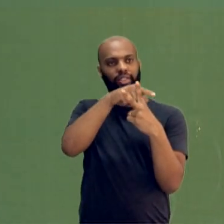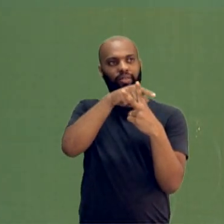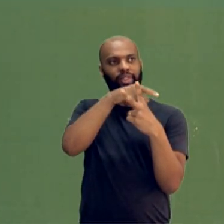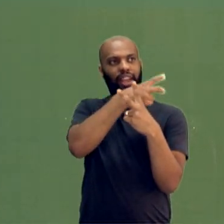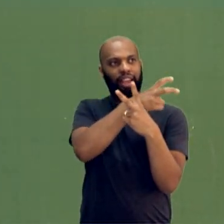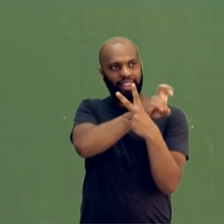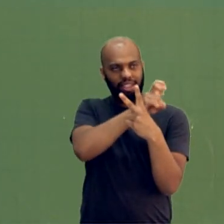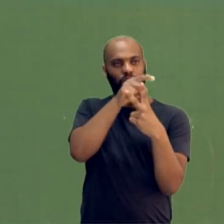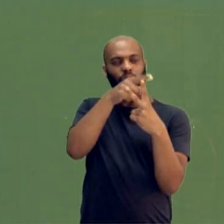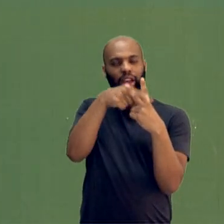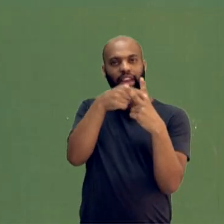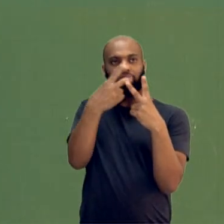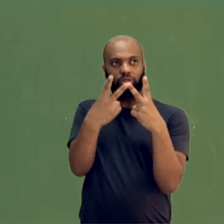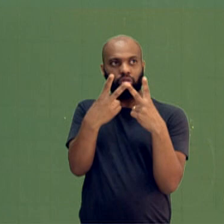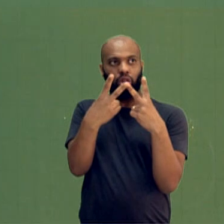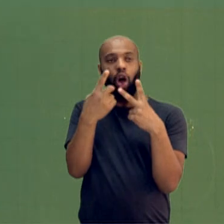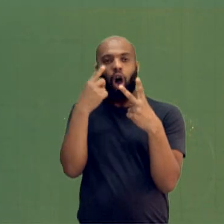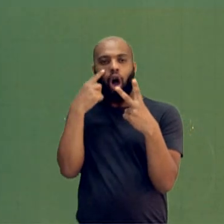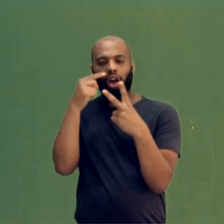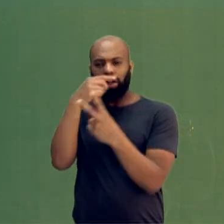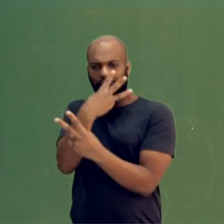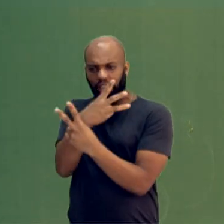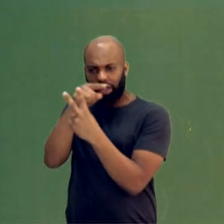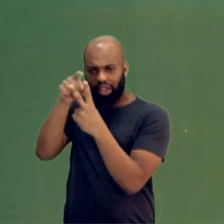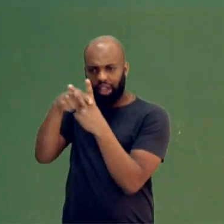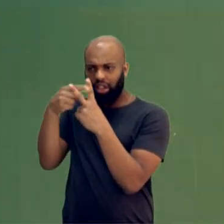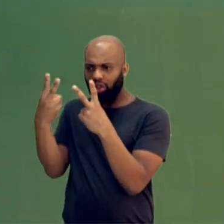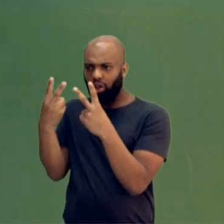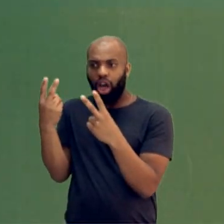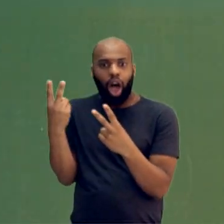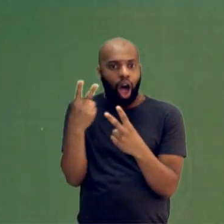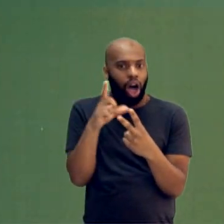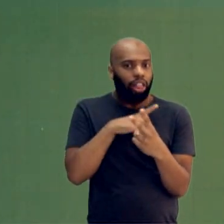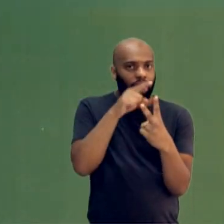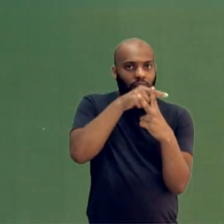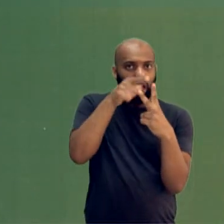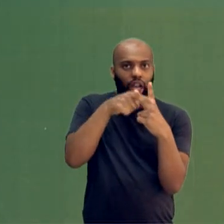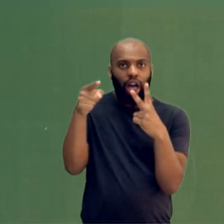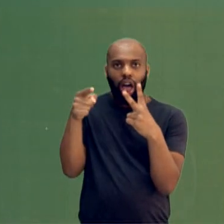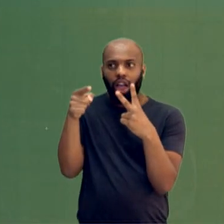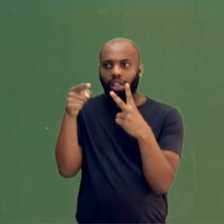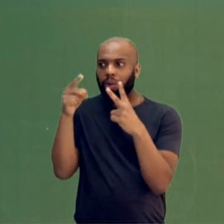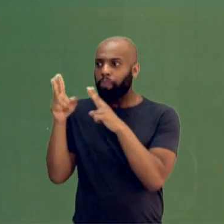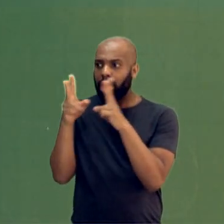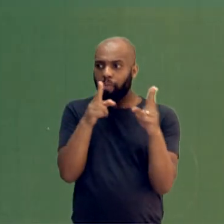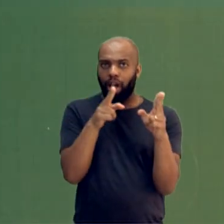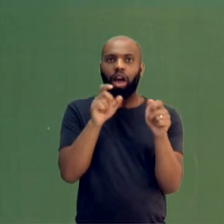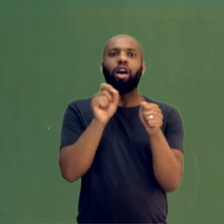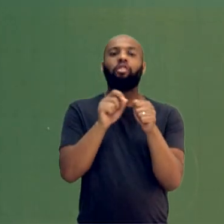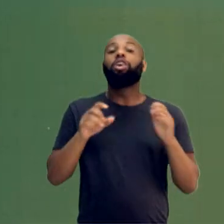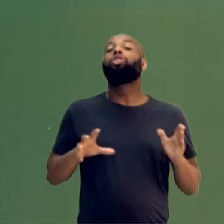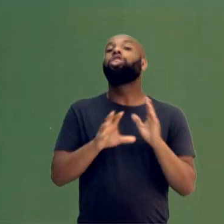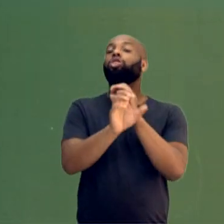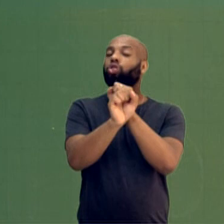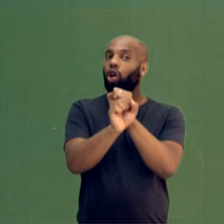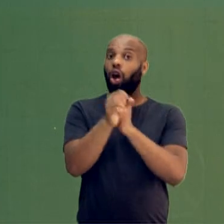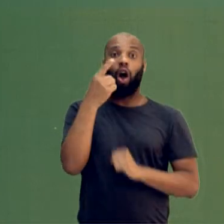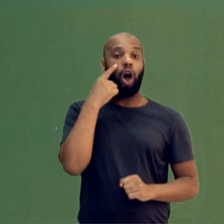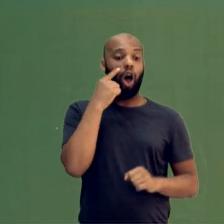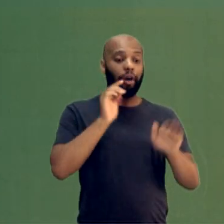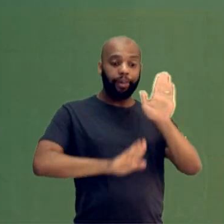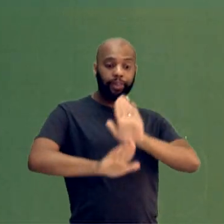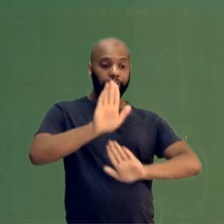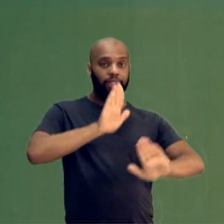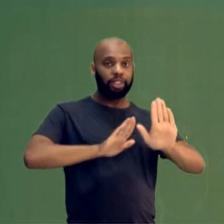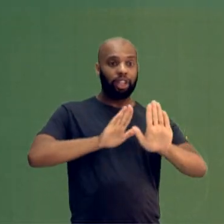são semelhantes. E se eles são semelhantes, nós vamos fazer então a soma algébrica, observando o sinal, se é